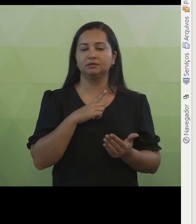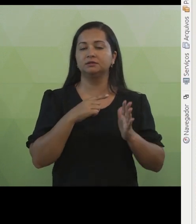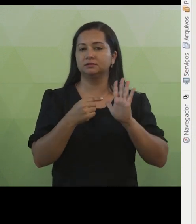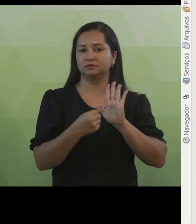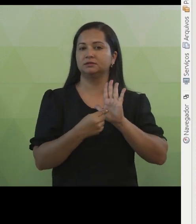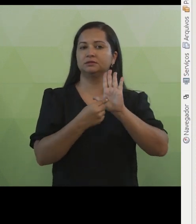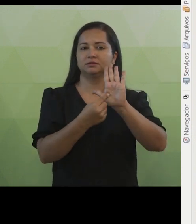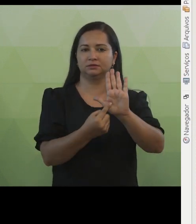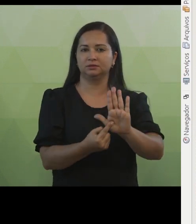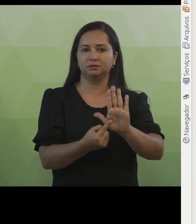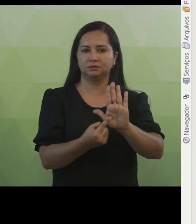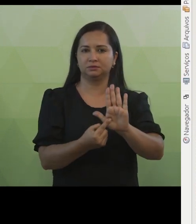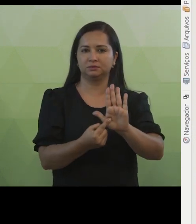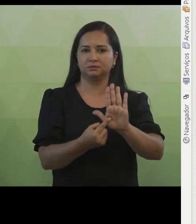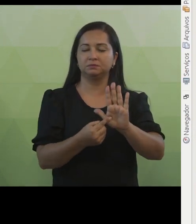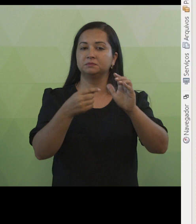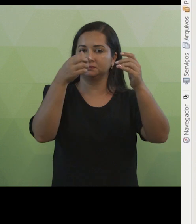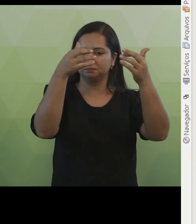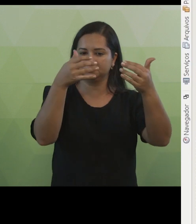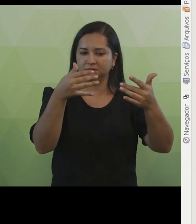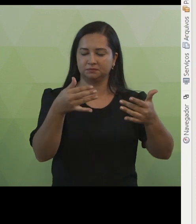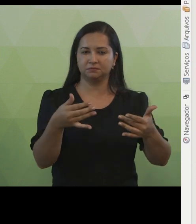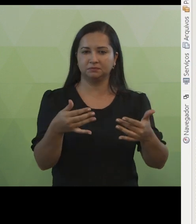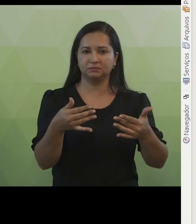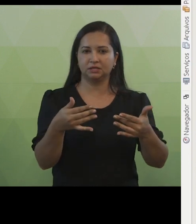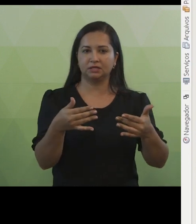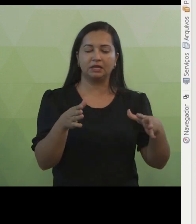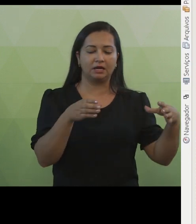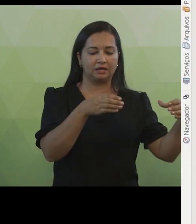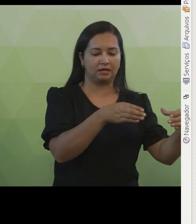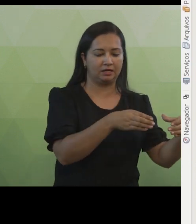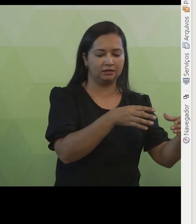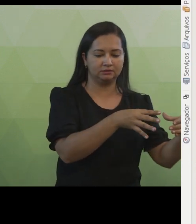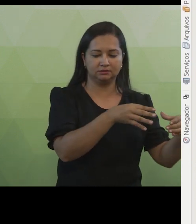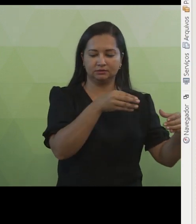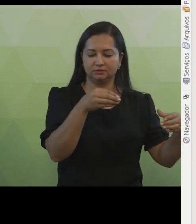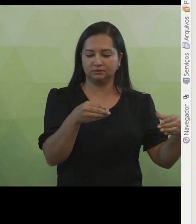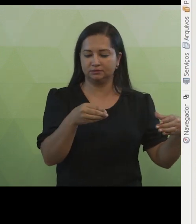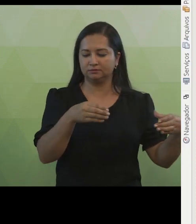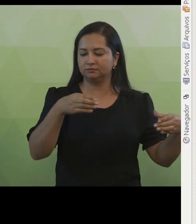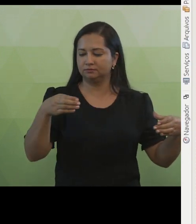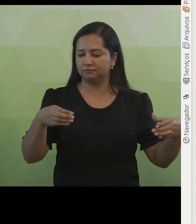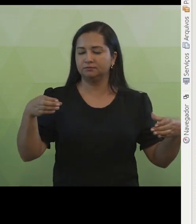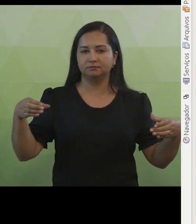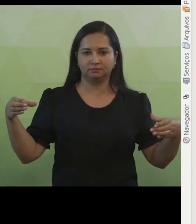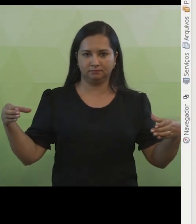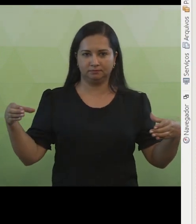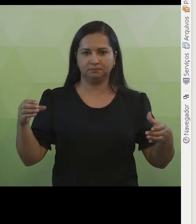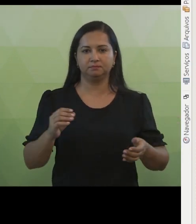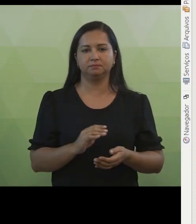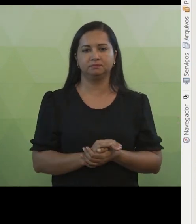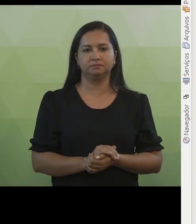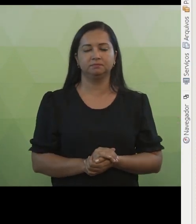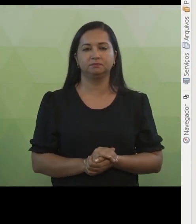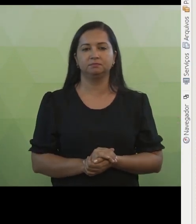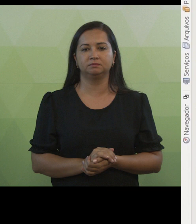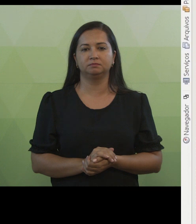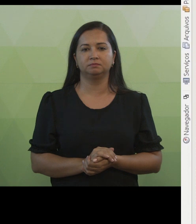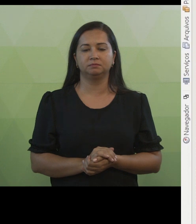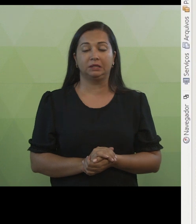acesso dos atributos da minha superclasse a partir da minha classe derivada. Em